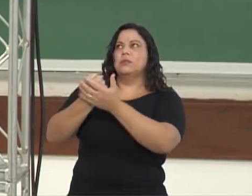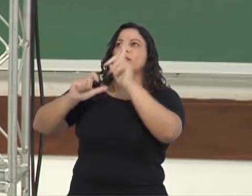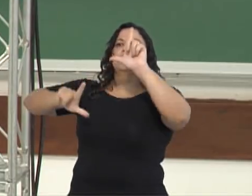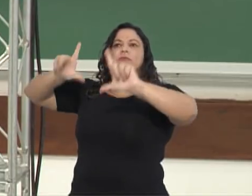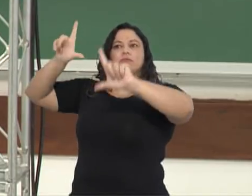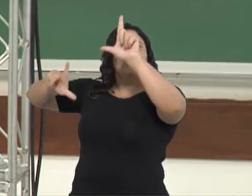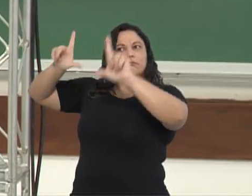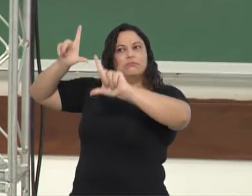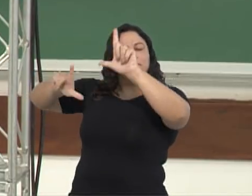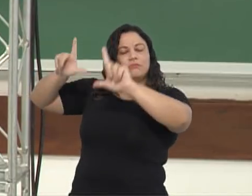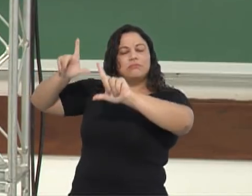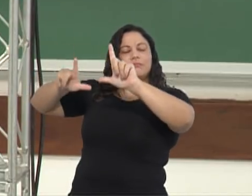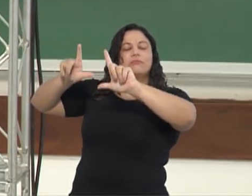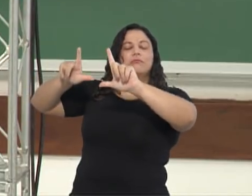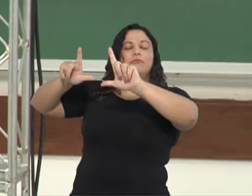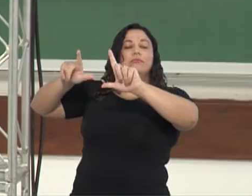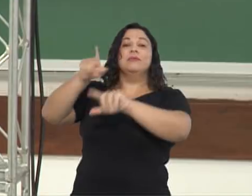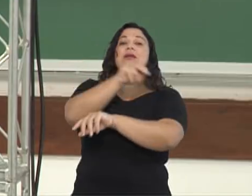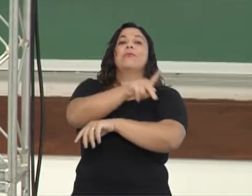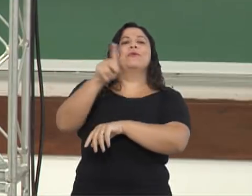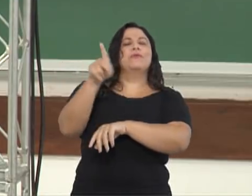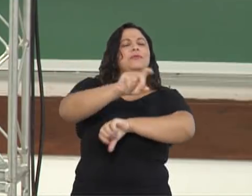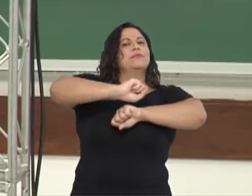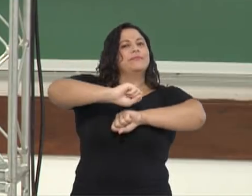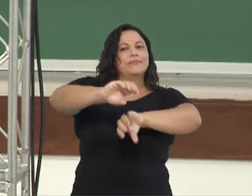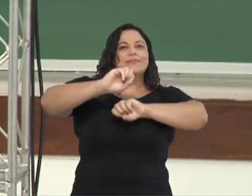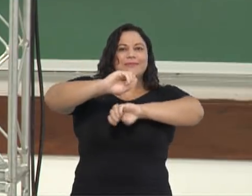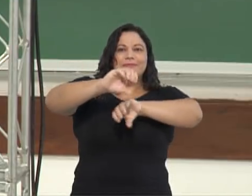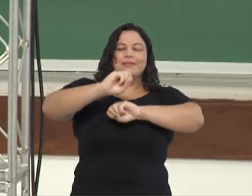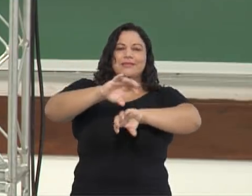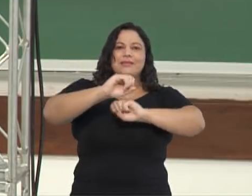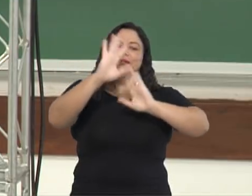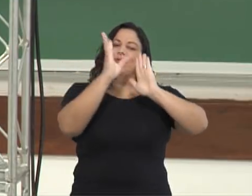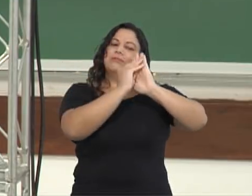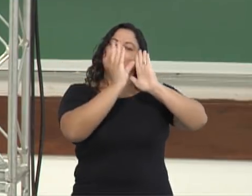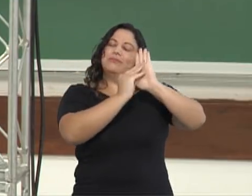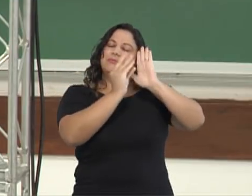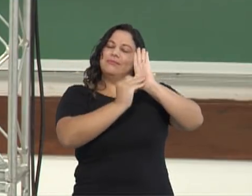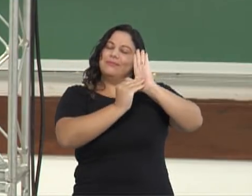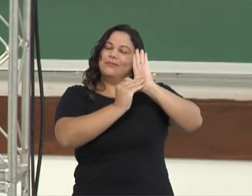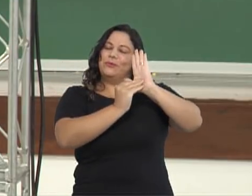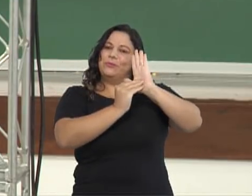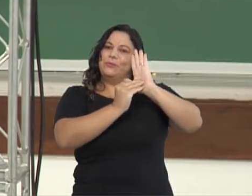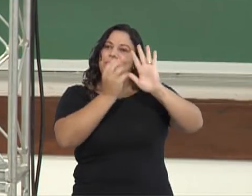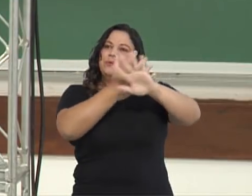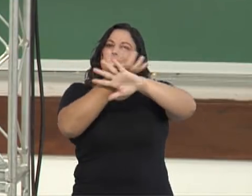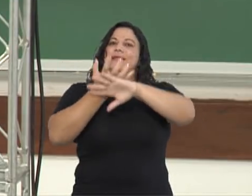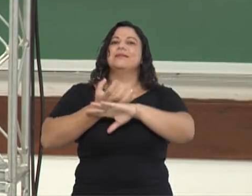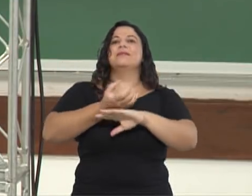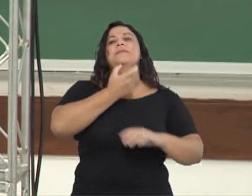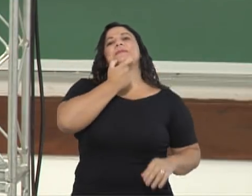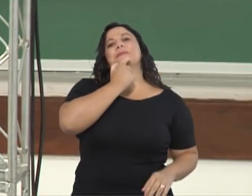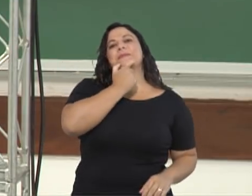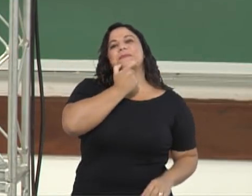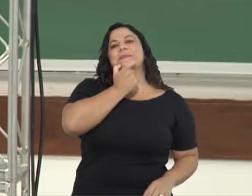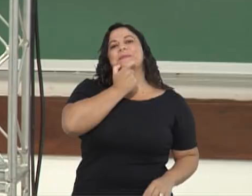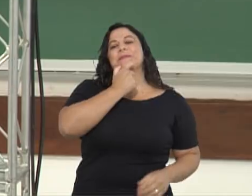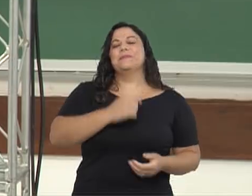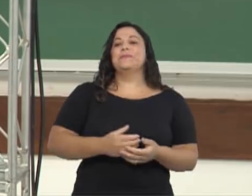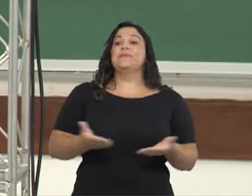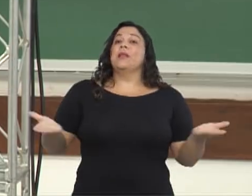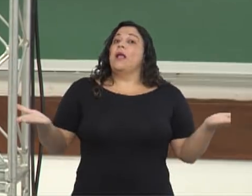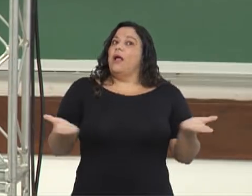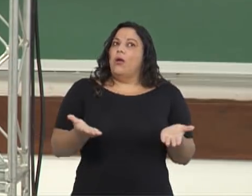televisão, a teacher vai trabalhar com vocês os conteúdos de língua inglesa. Para a nossa aula de hoje, nós